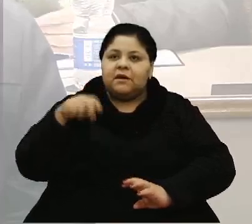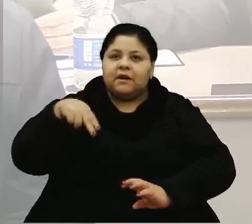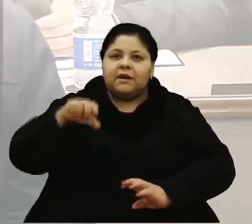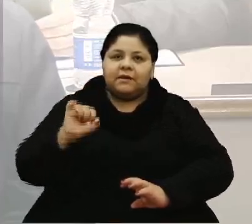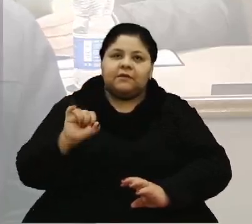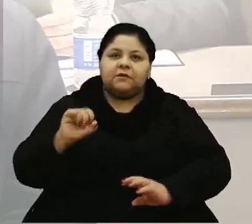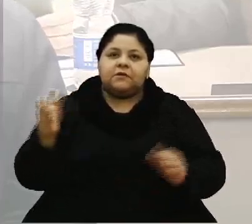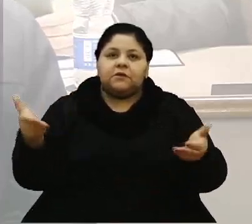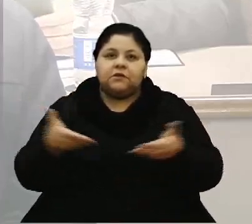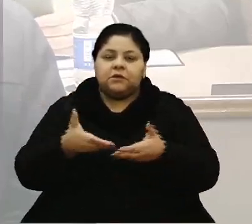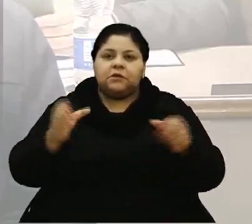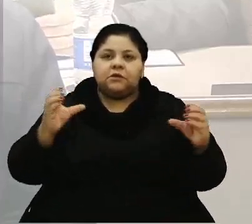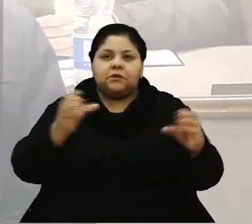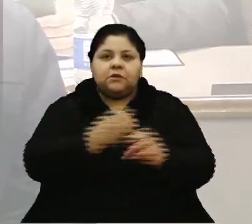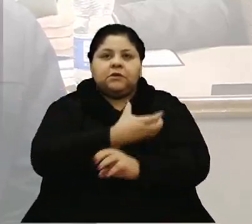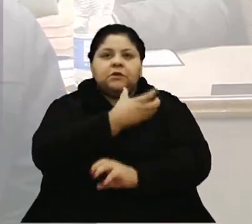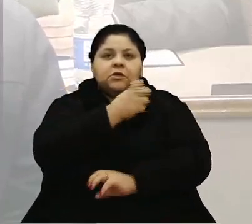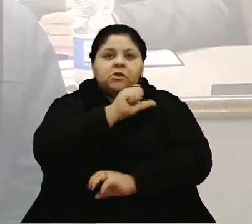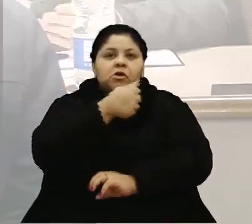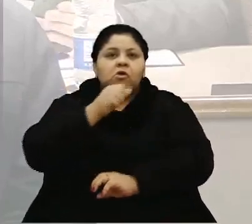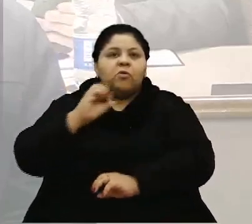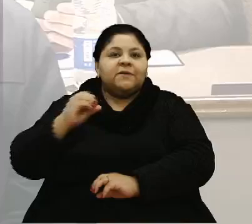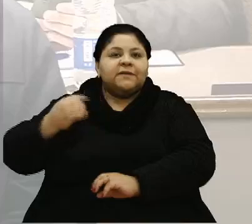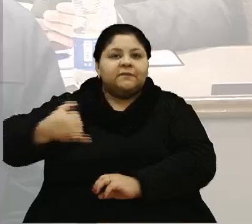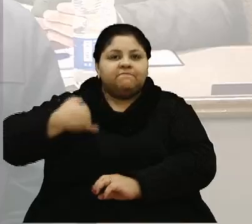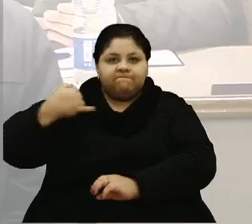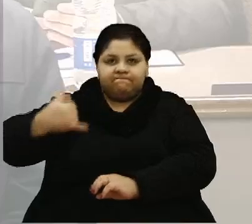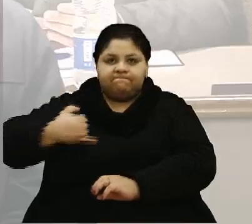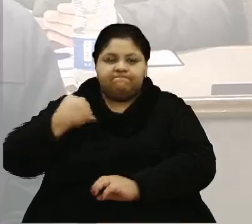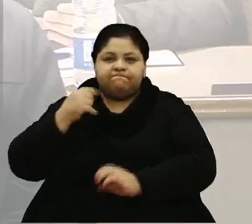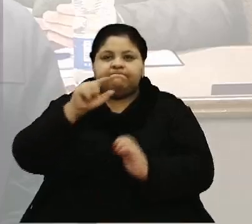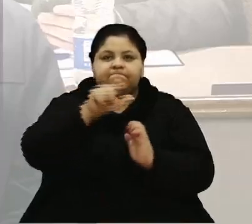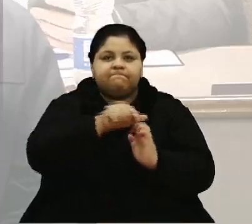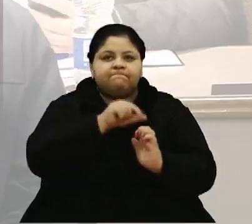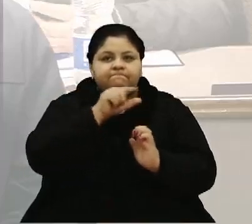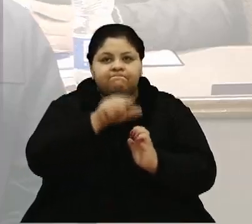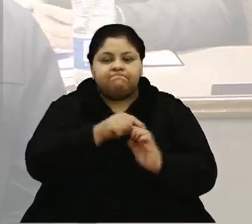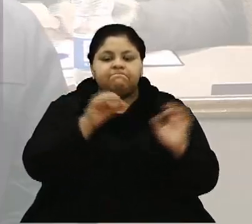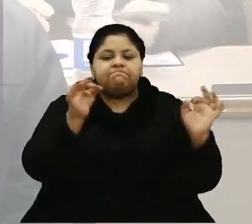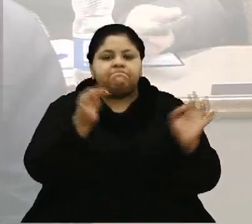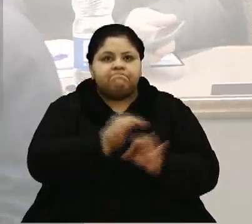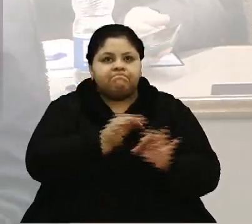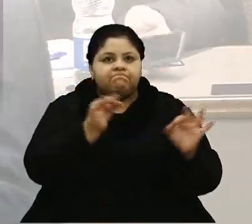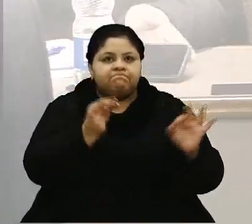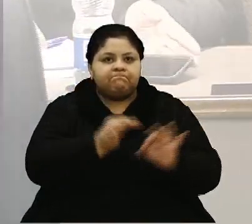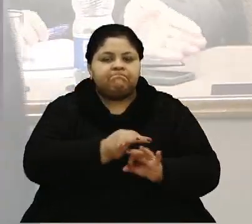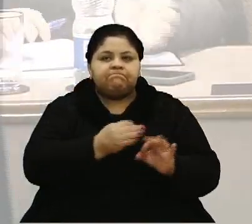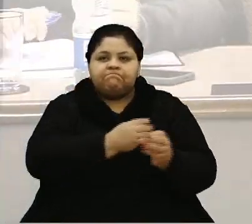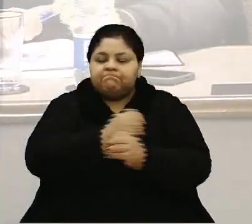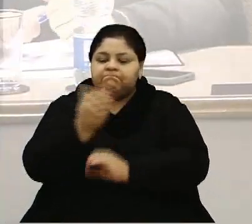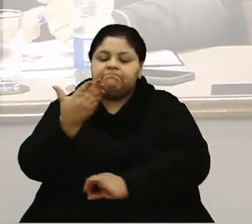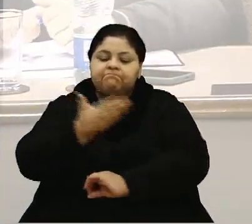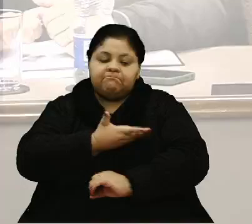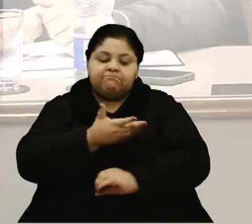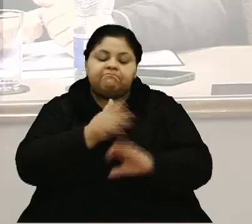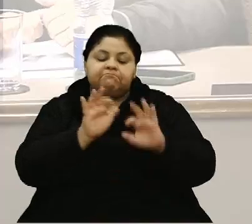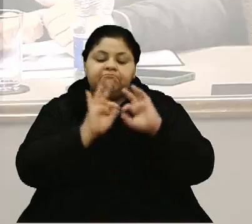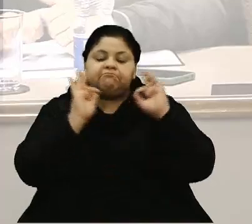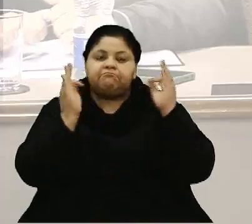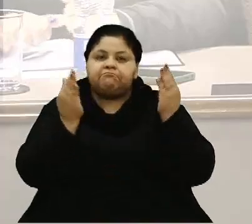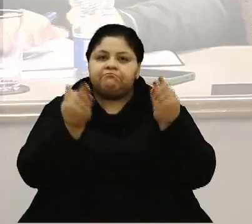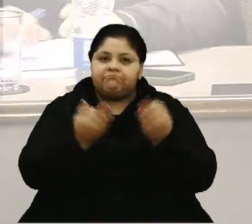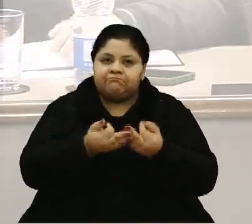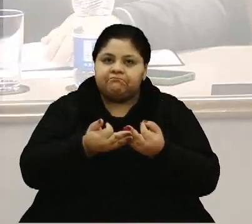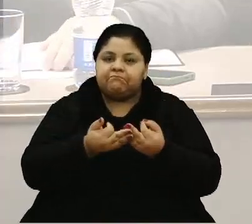que hoje completa 80 anos. Ele é um empresário bem-sucedido, sou muito amigo da família,